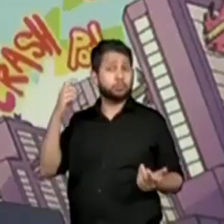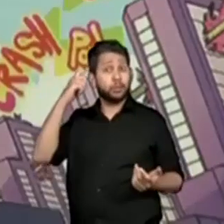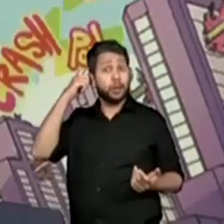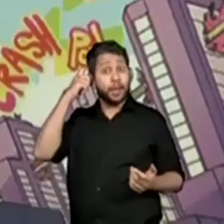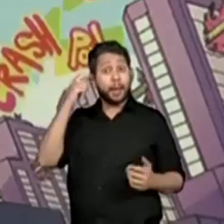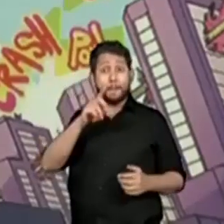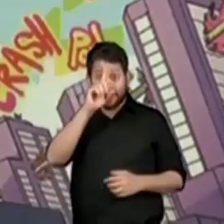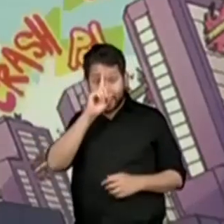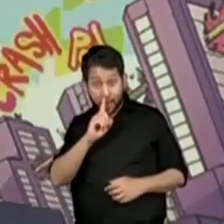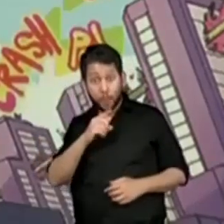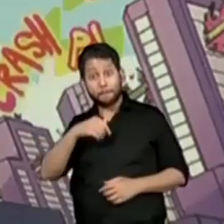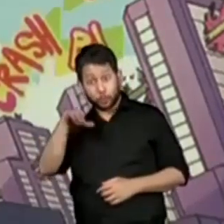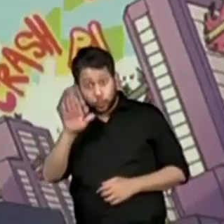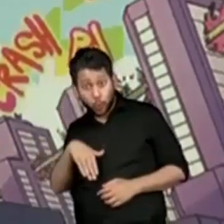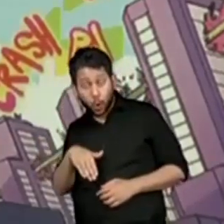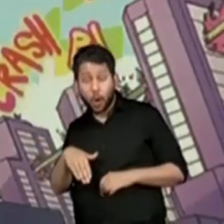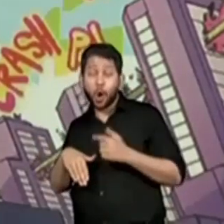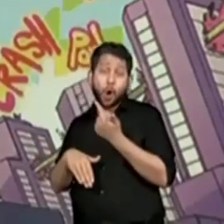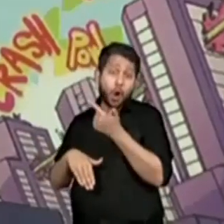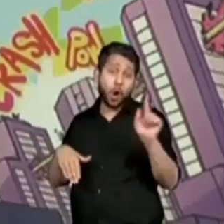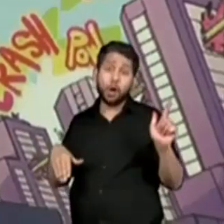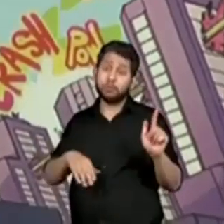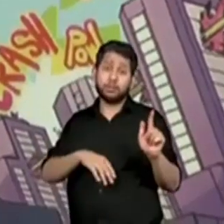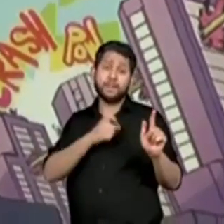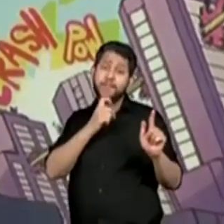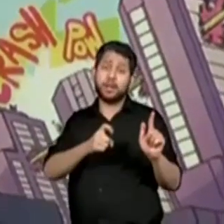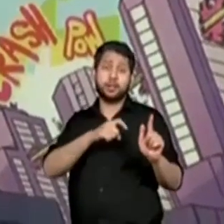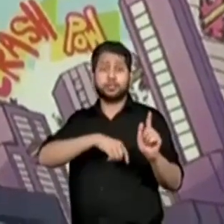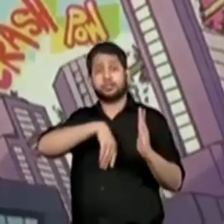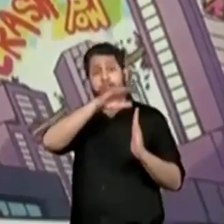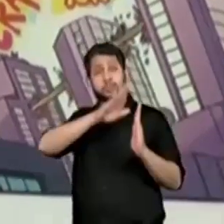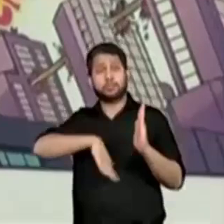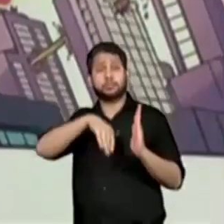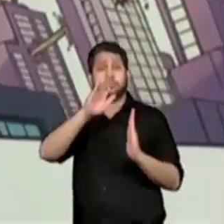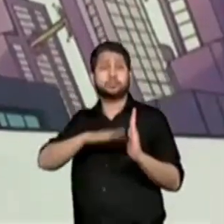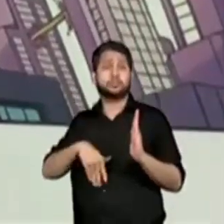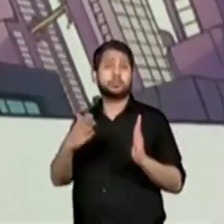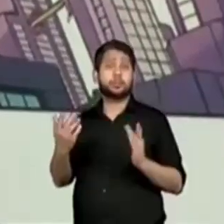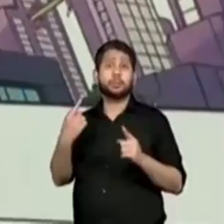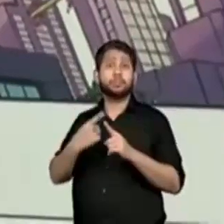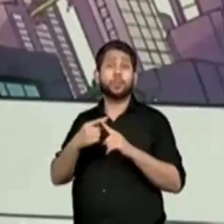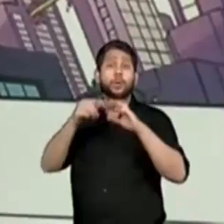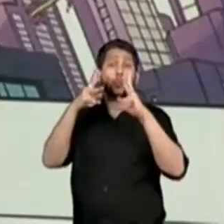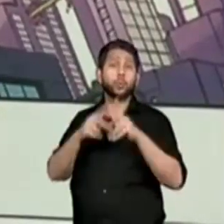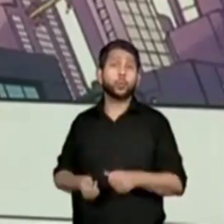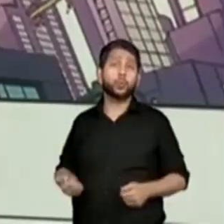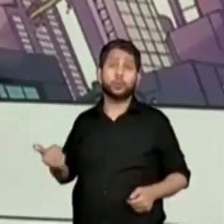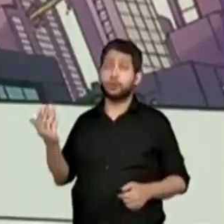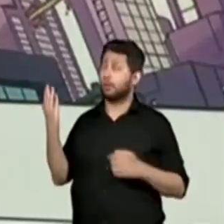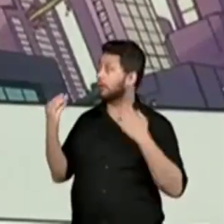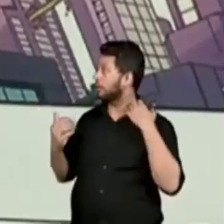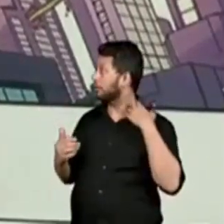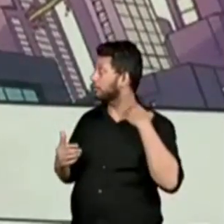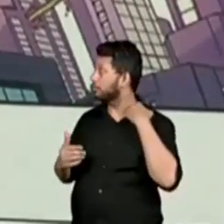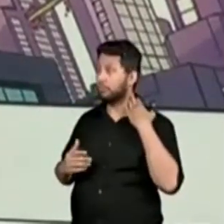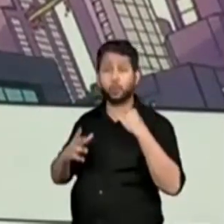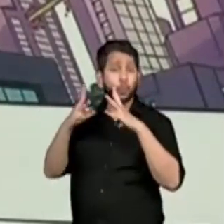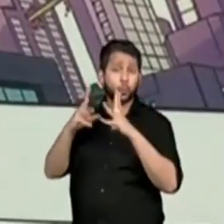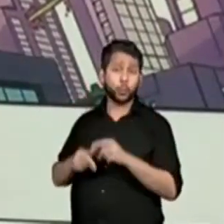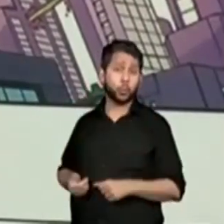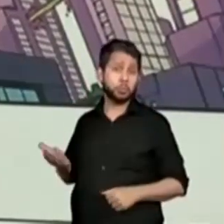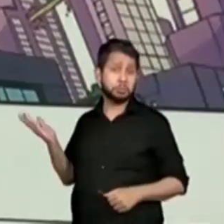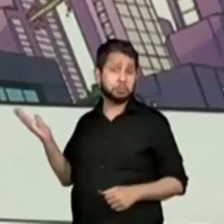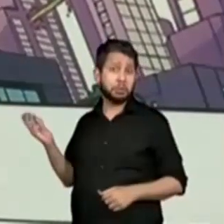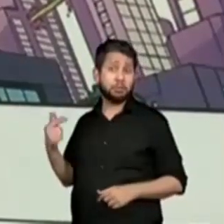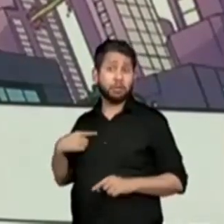cada quadro referente aos desenhos. Em cada um aqui, ó, do quadro